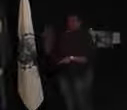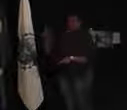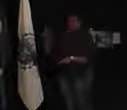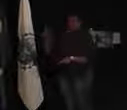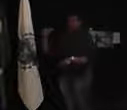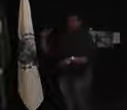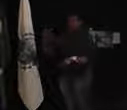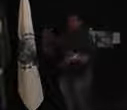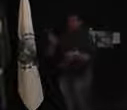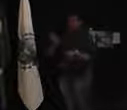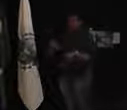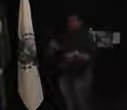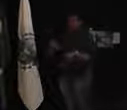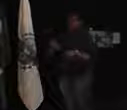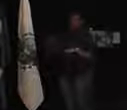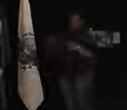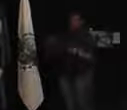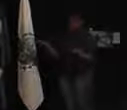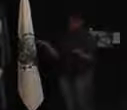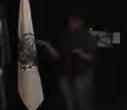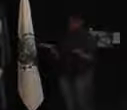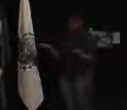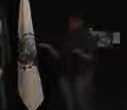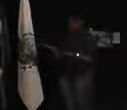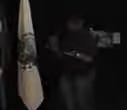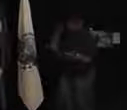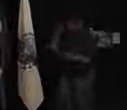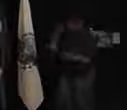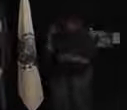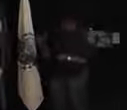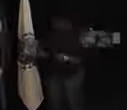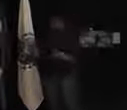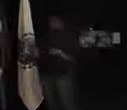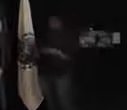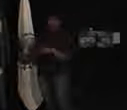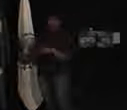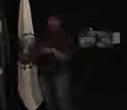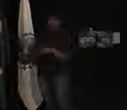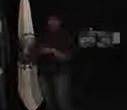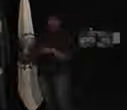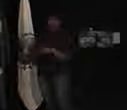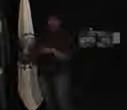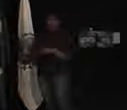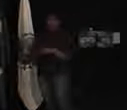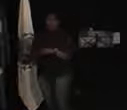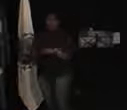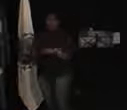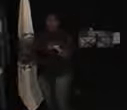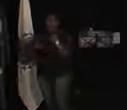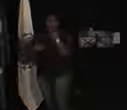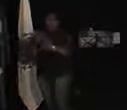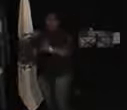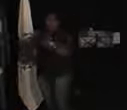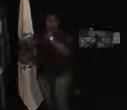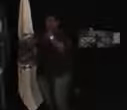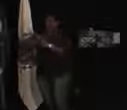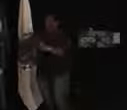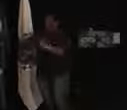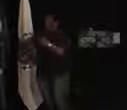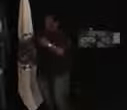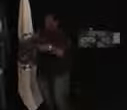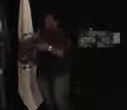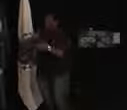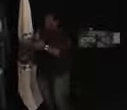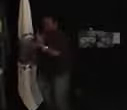os estímulos eram outros. Então vamos pensar nesse cérebro que vem evoluindo. Vem evoluindo. Cada criatura,